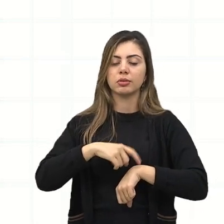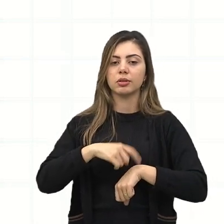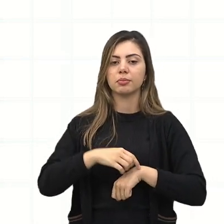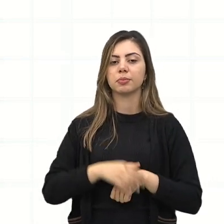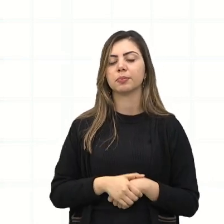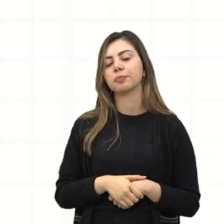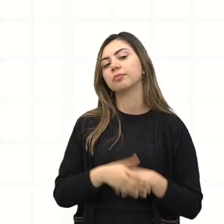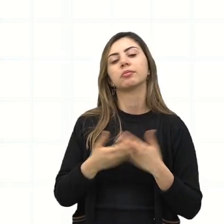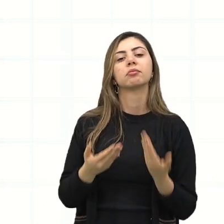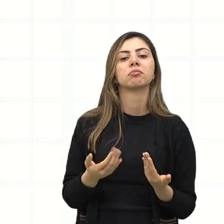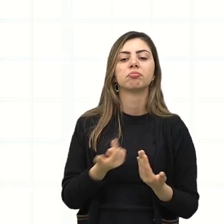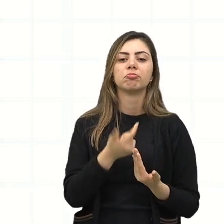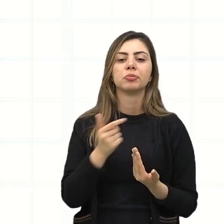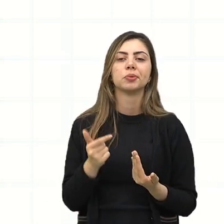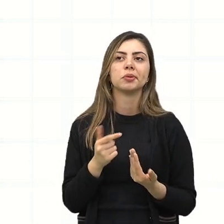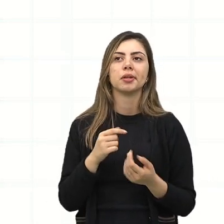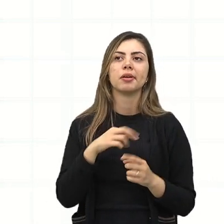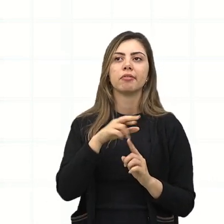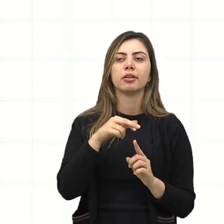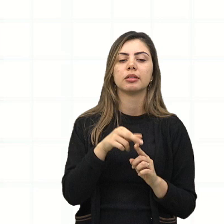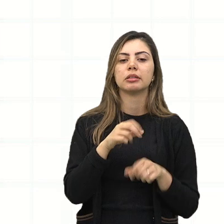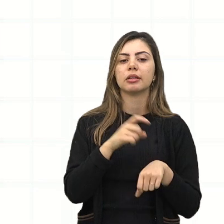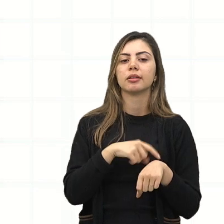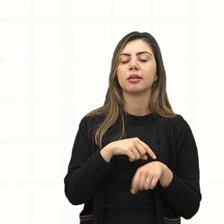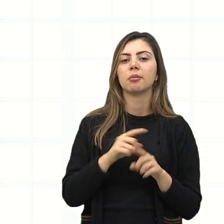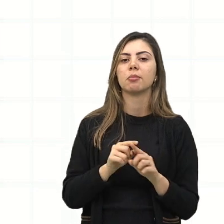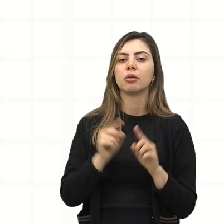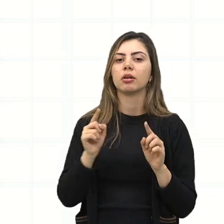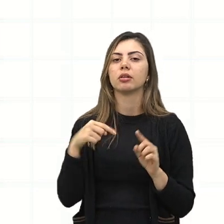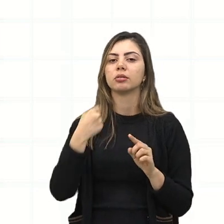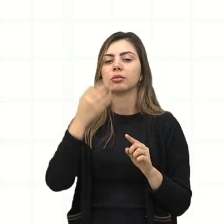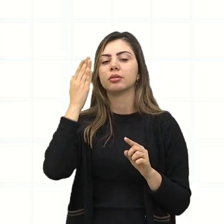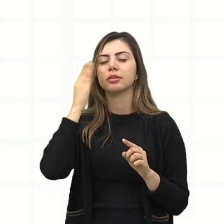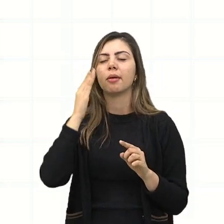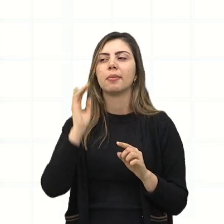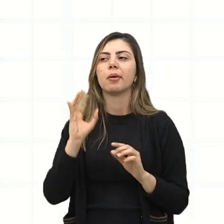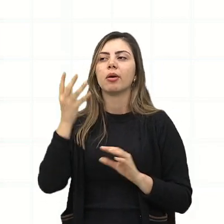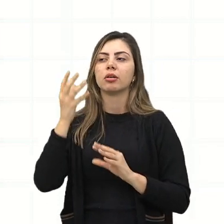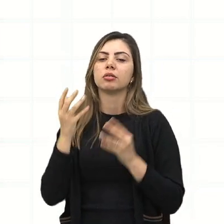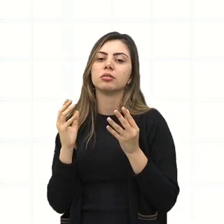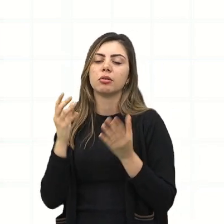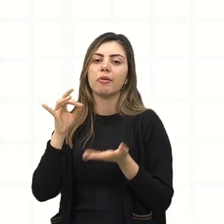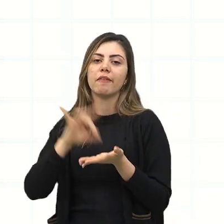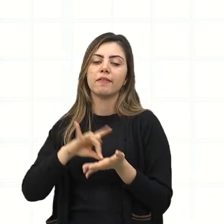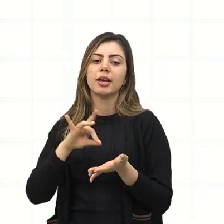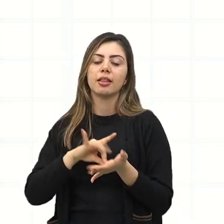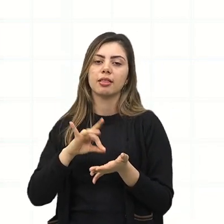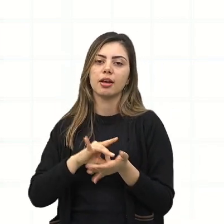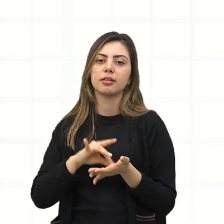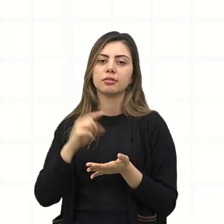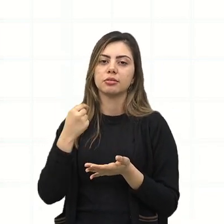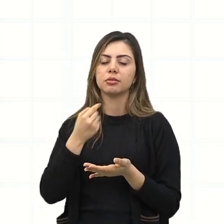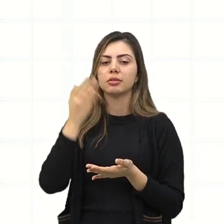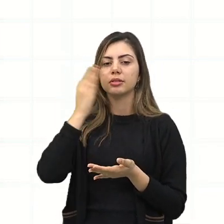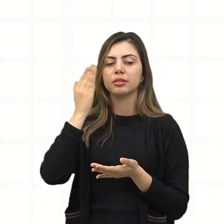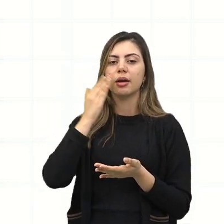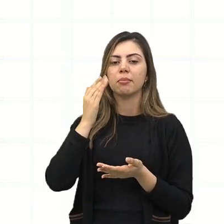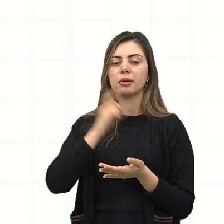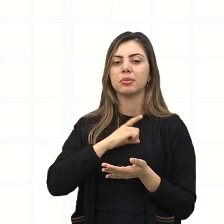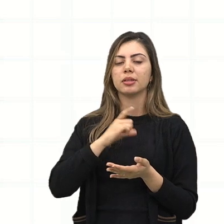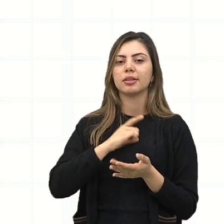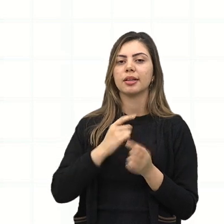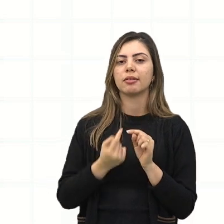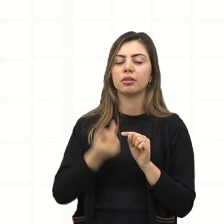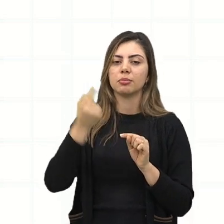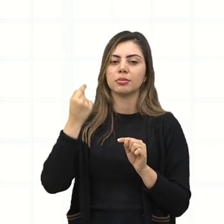tem muita referência a tempo, mas sabendo dos elementos reais do que trazem, a gente sabe que se passa nessa